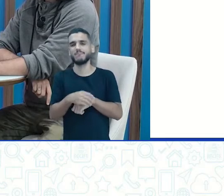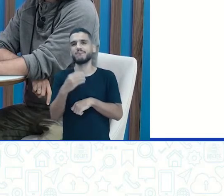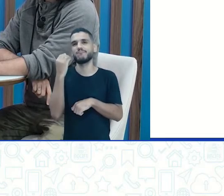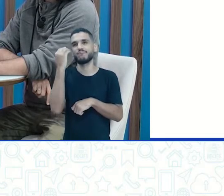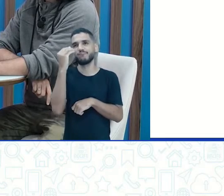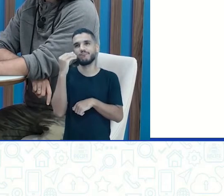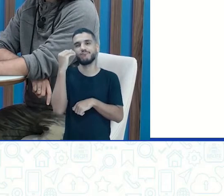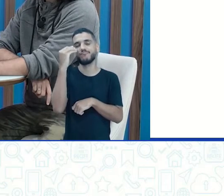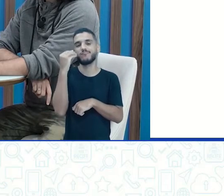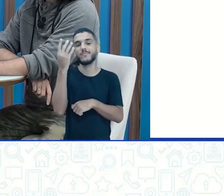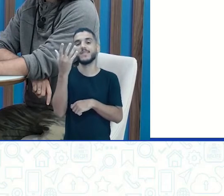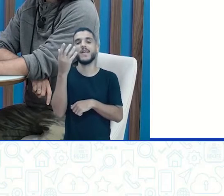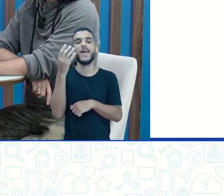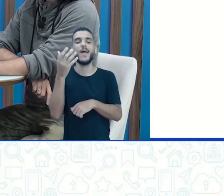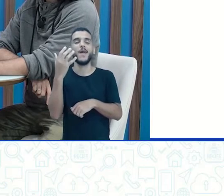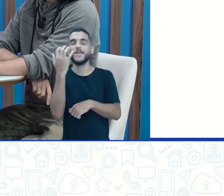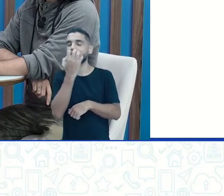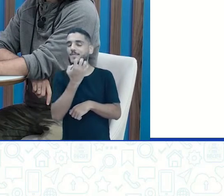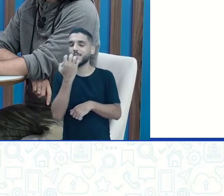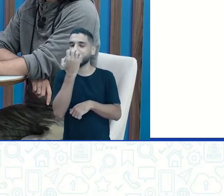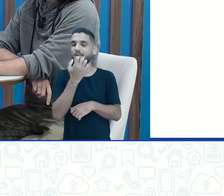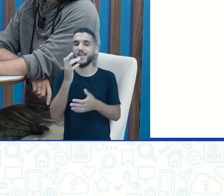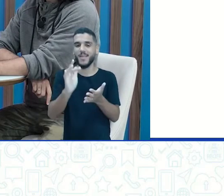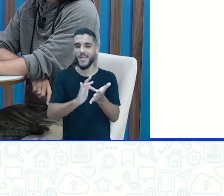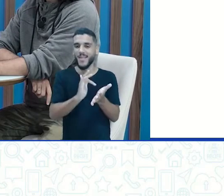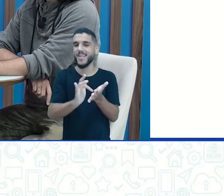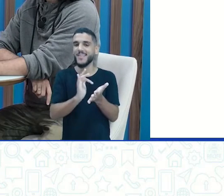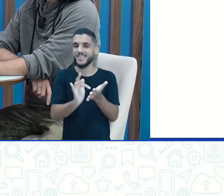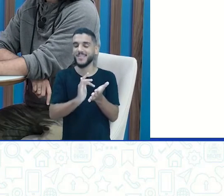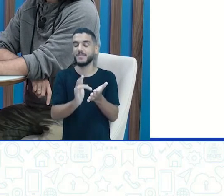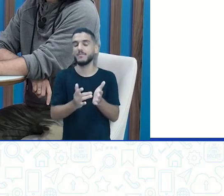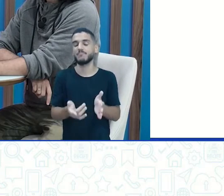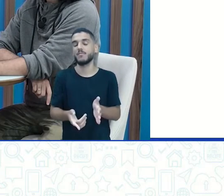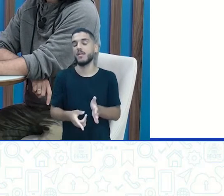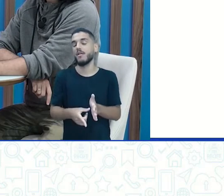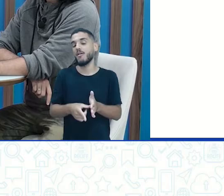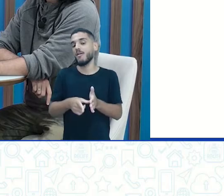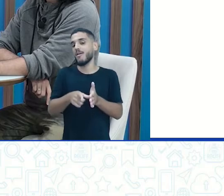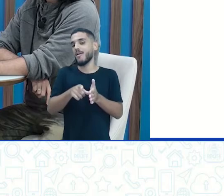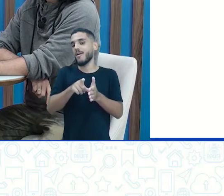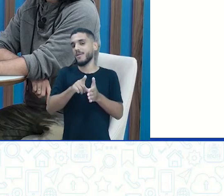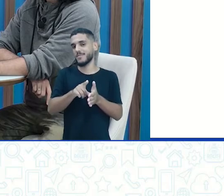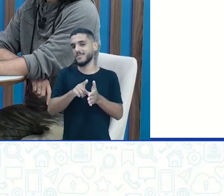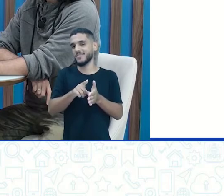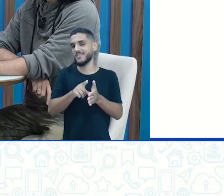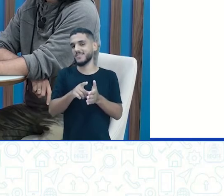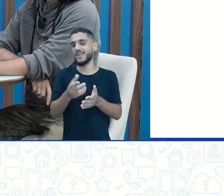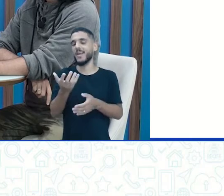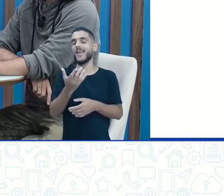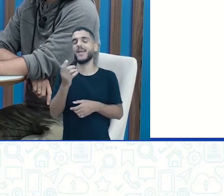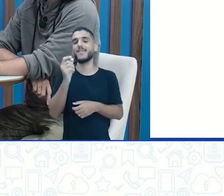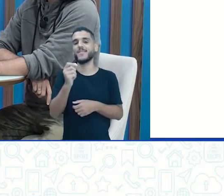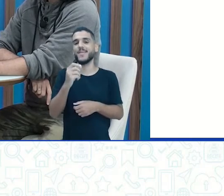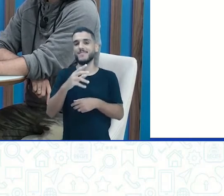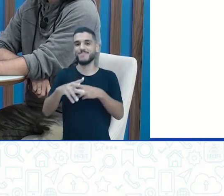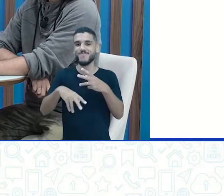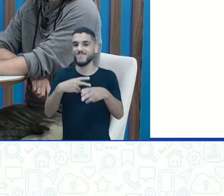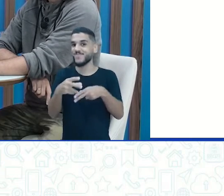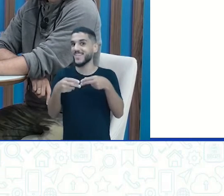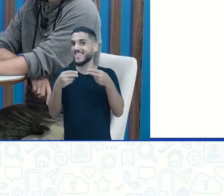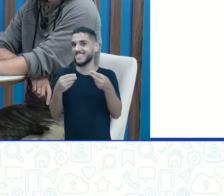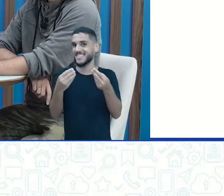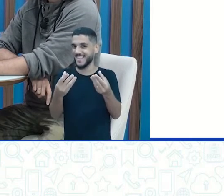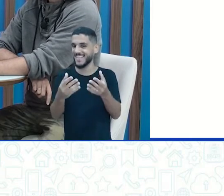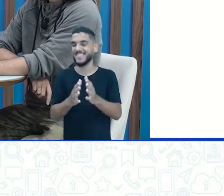experimentar a música no nosso tablet. Mas antes eu quero um presente dos meus colegas aqui, né?